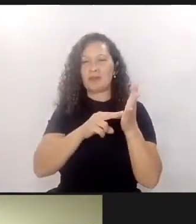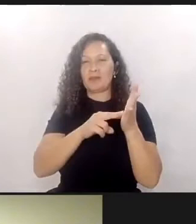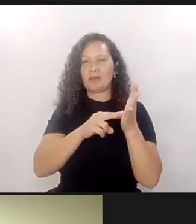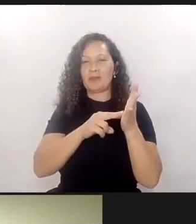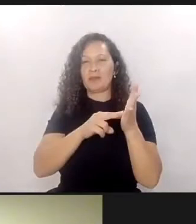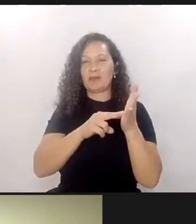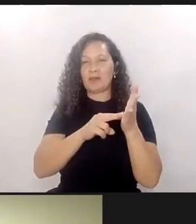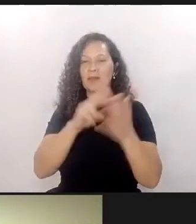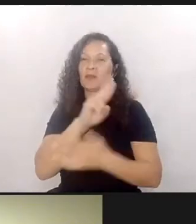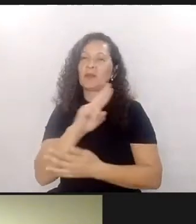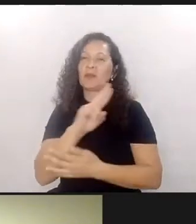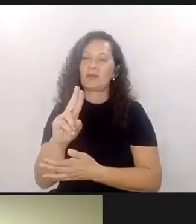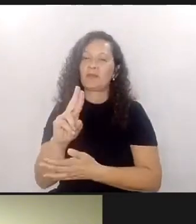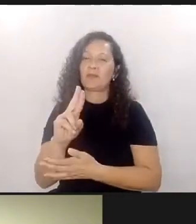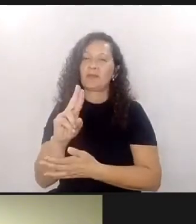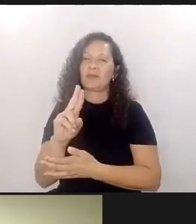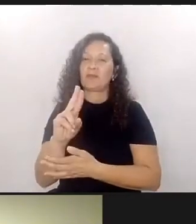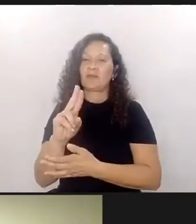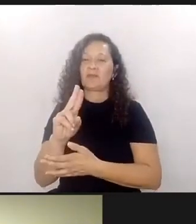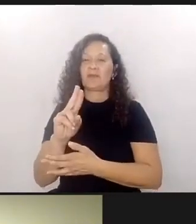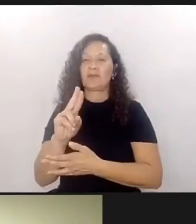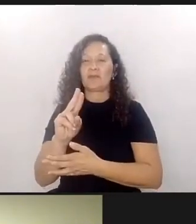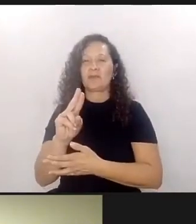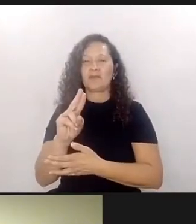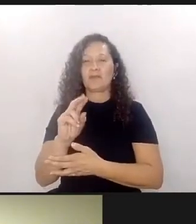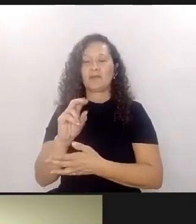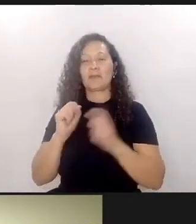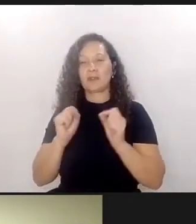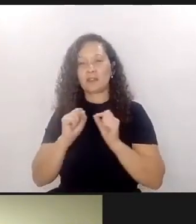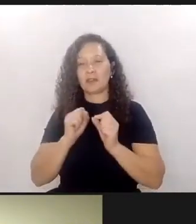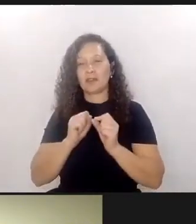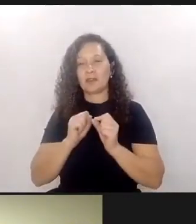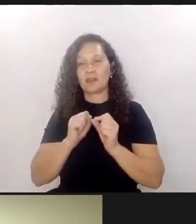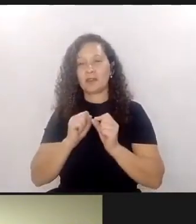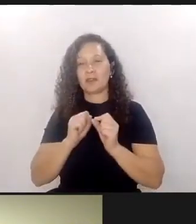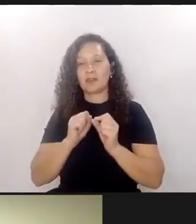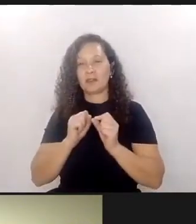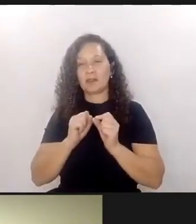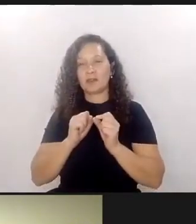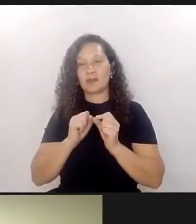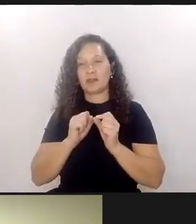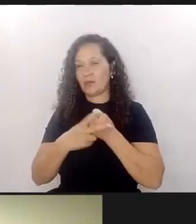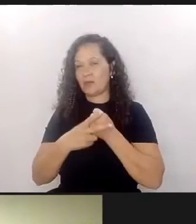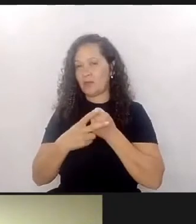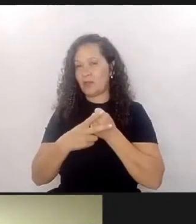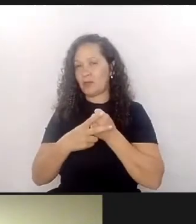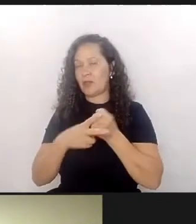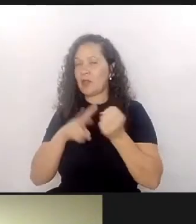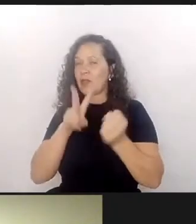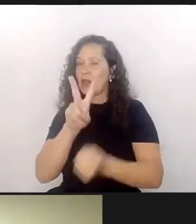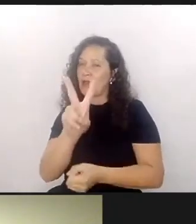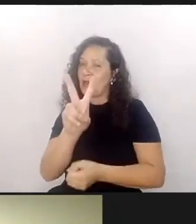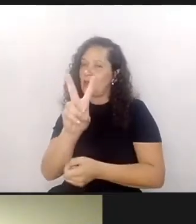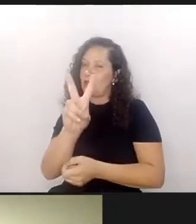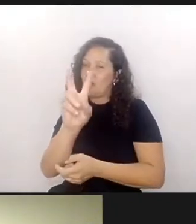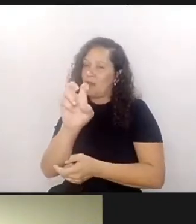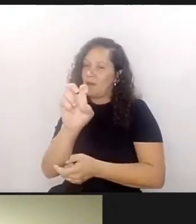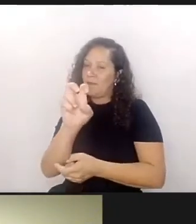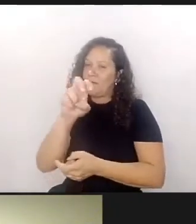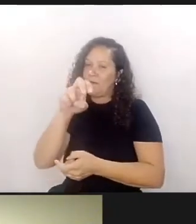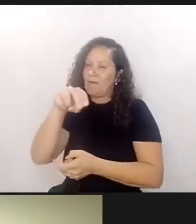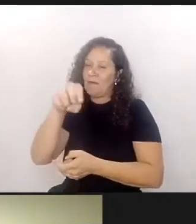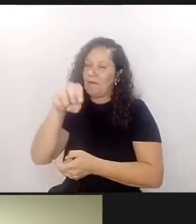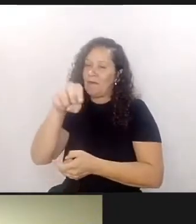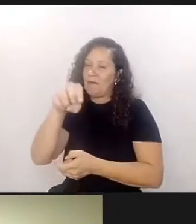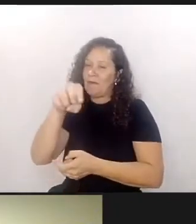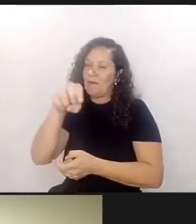que é um verbo que é o de venerar, né? A gente não venera nada. Os povos